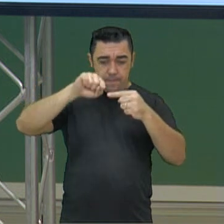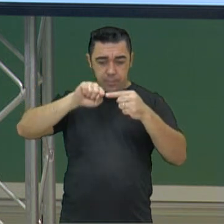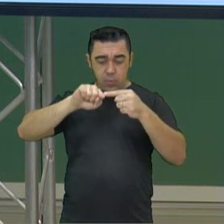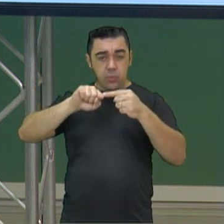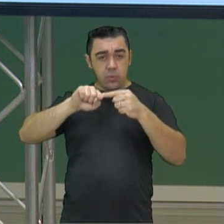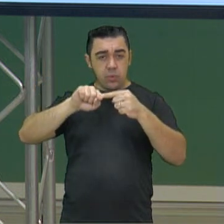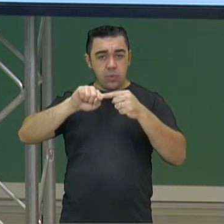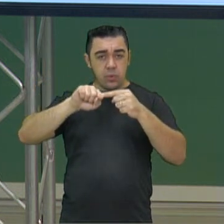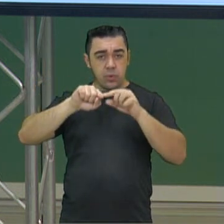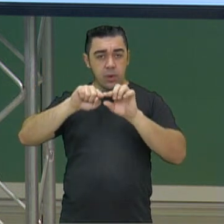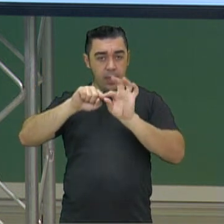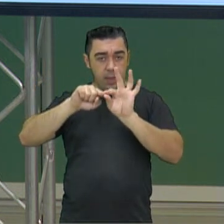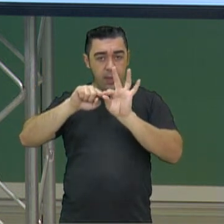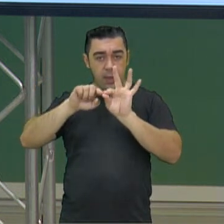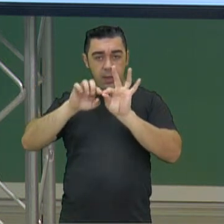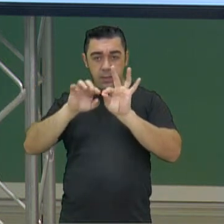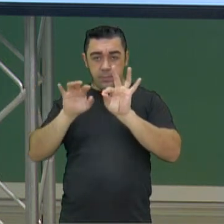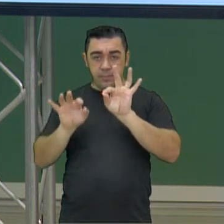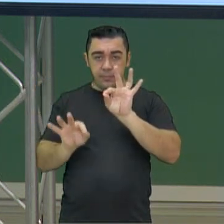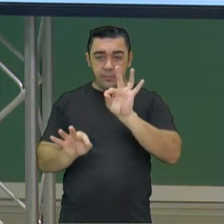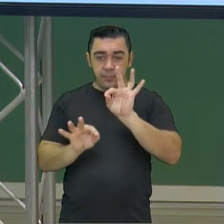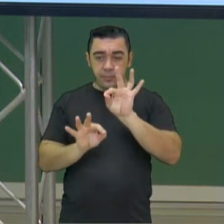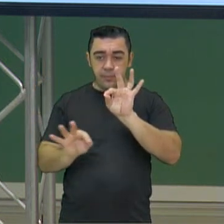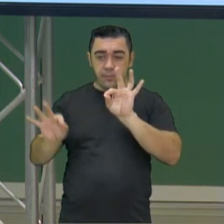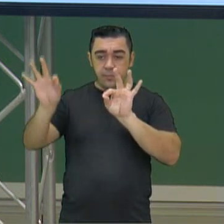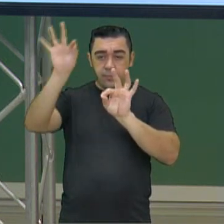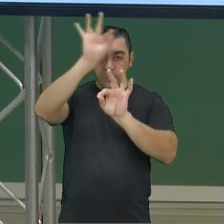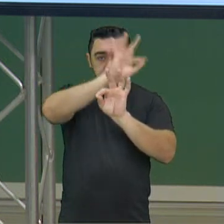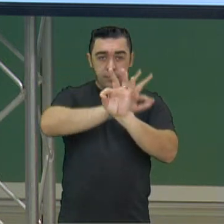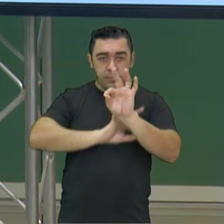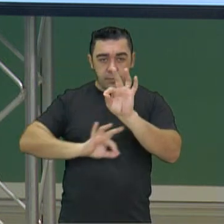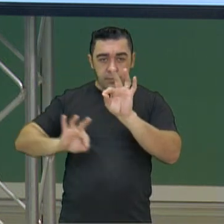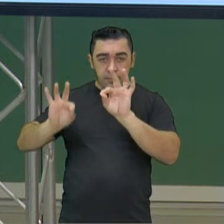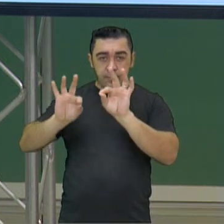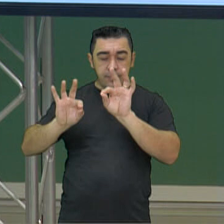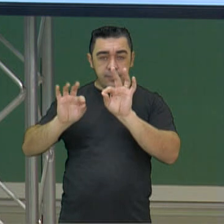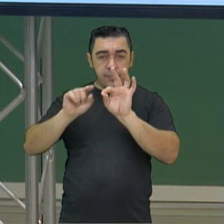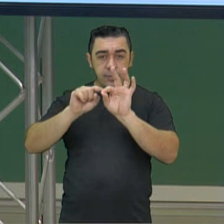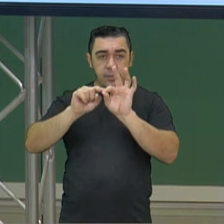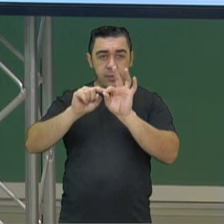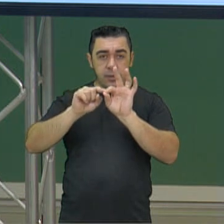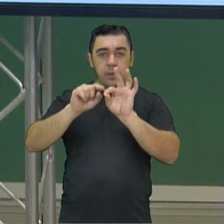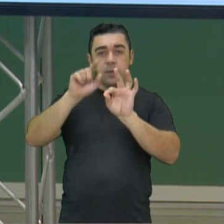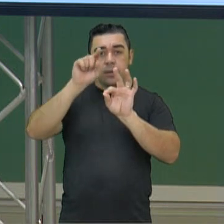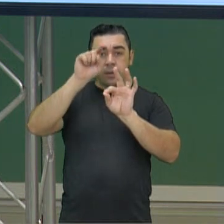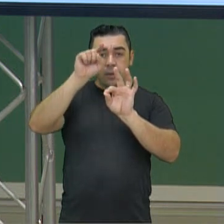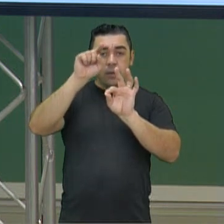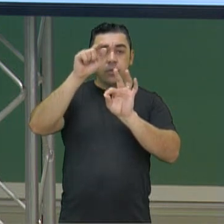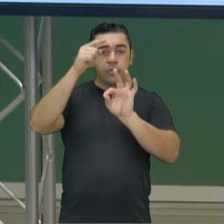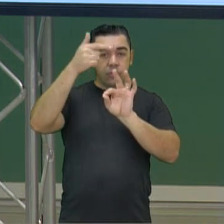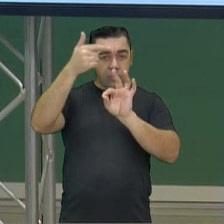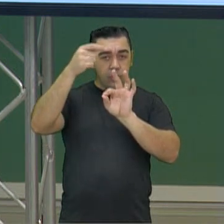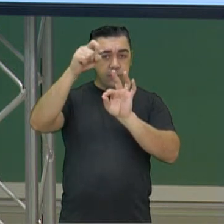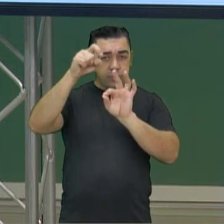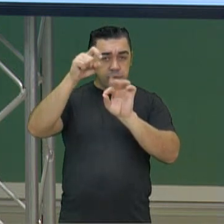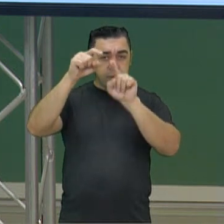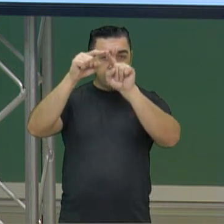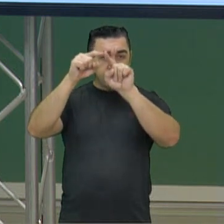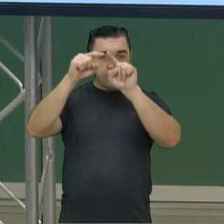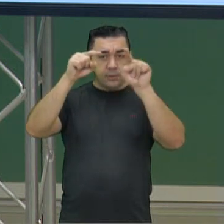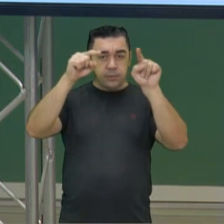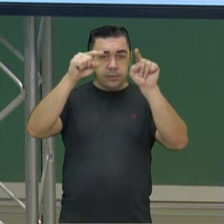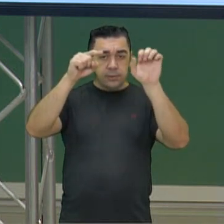centro. Depois, eu sei que um dos focos está no ponto 2 para x, 0 para y. Localizo o